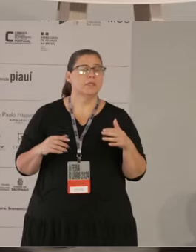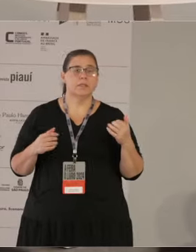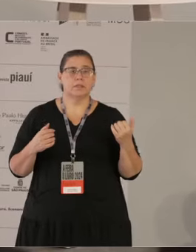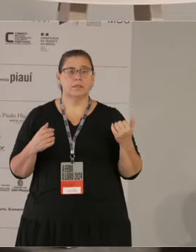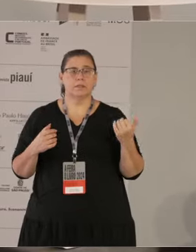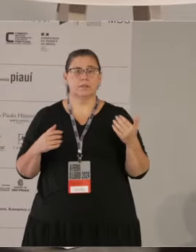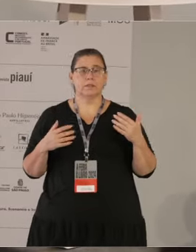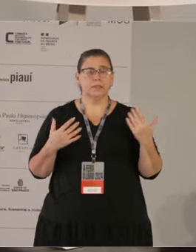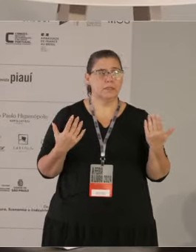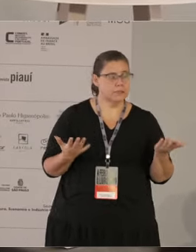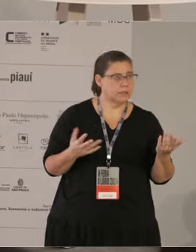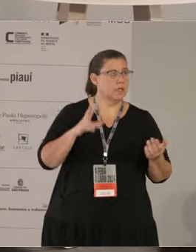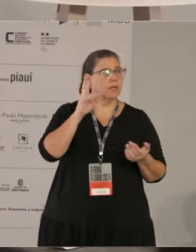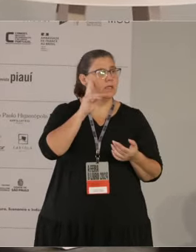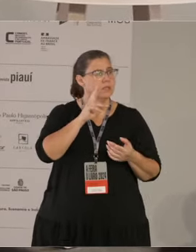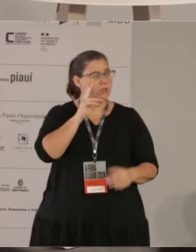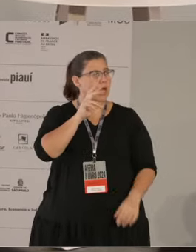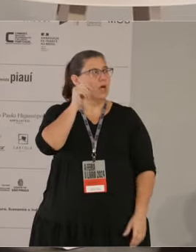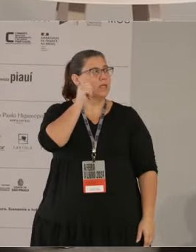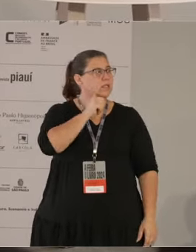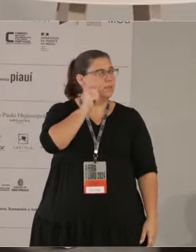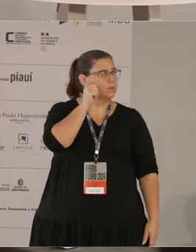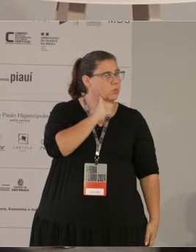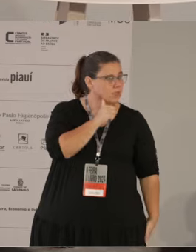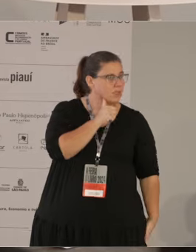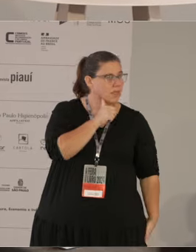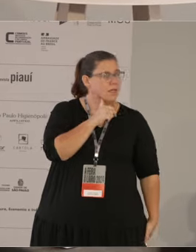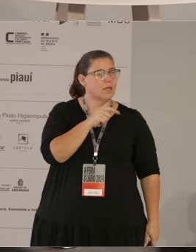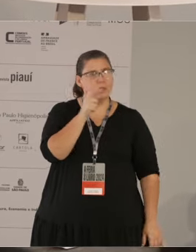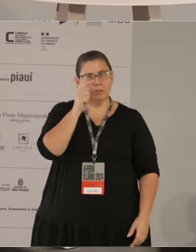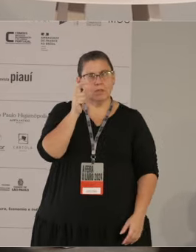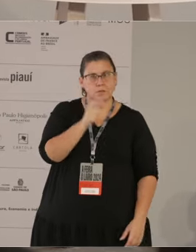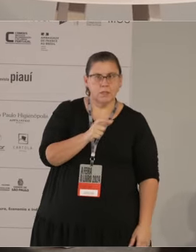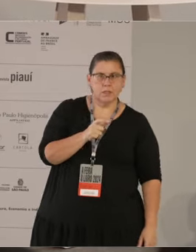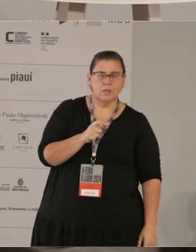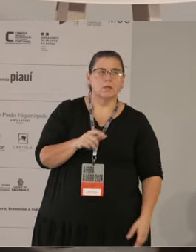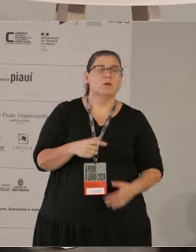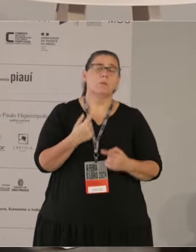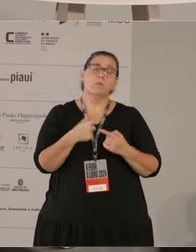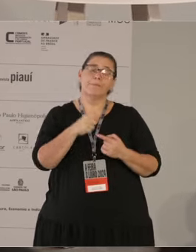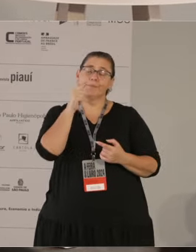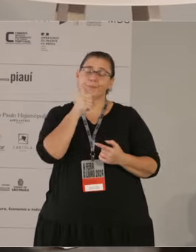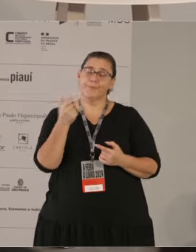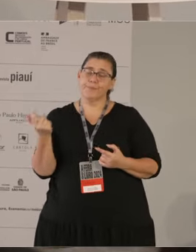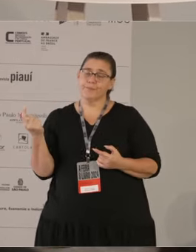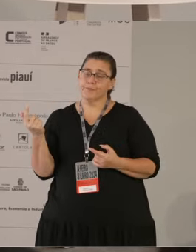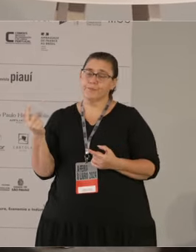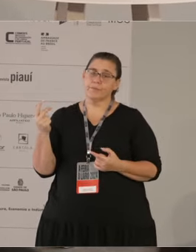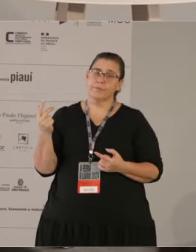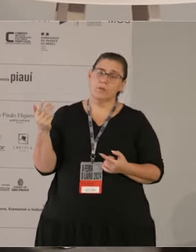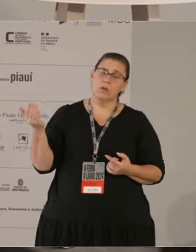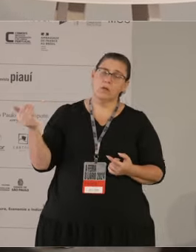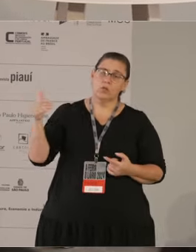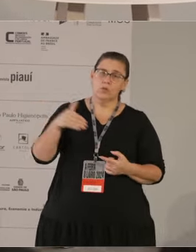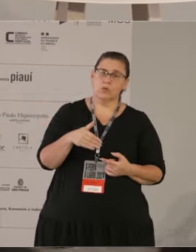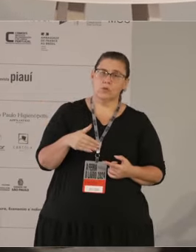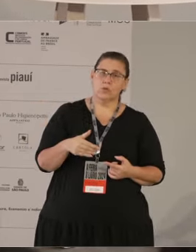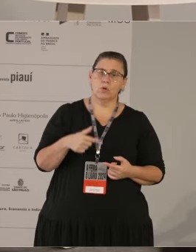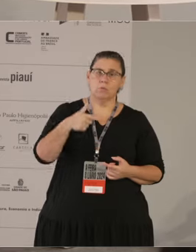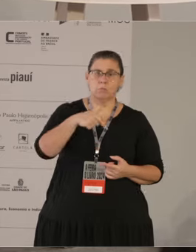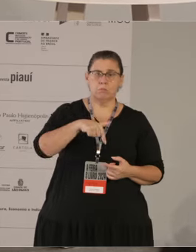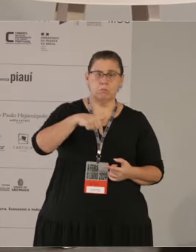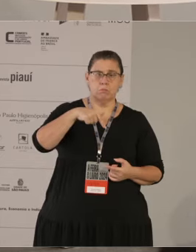Essa, a história da mulher, das mulheres lá é muito interessante, porque a NIED chegou nos anos 70, né?